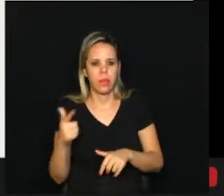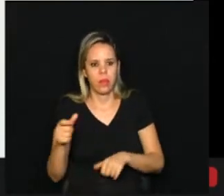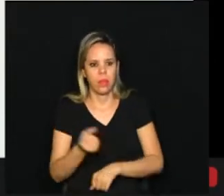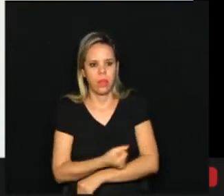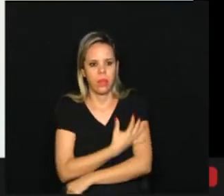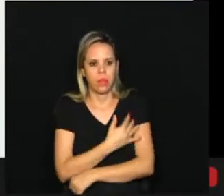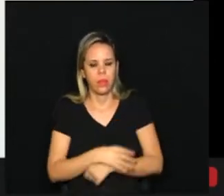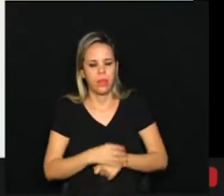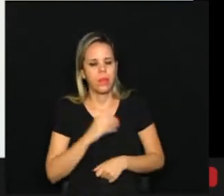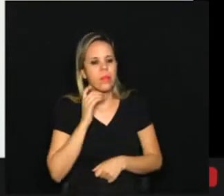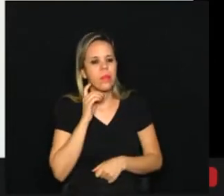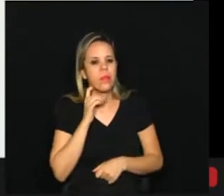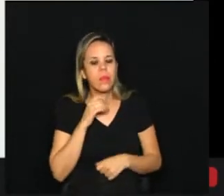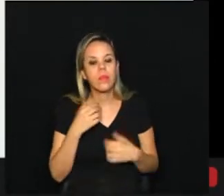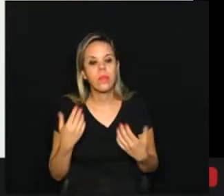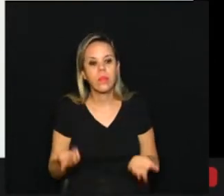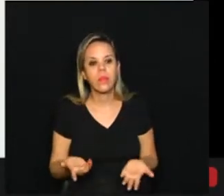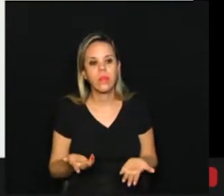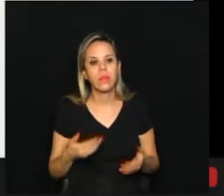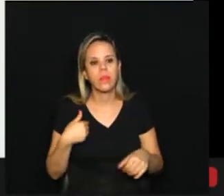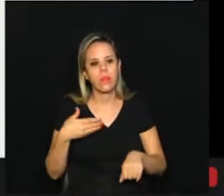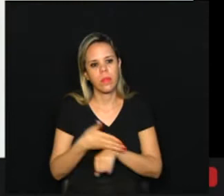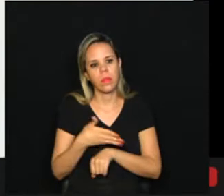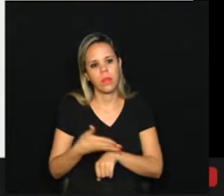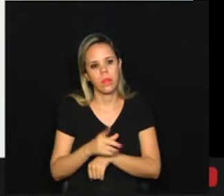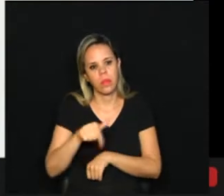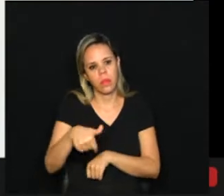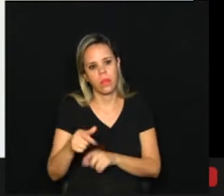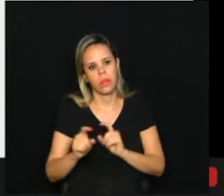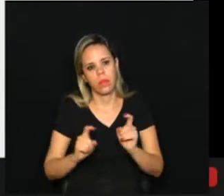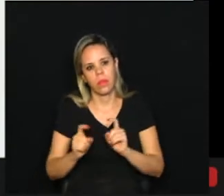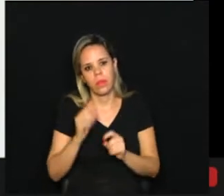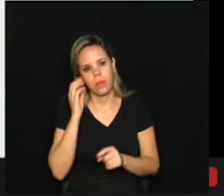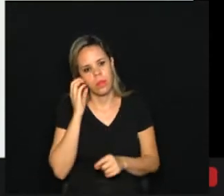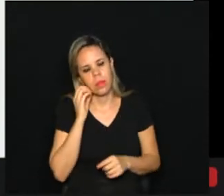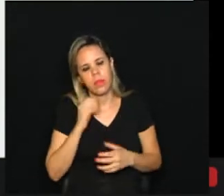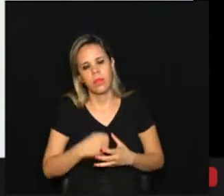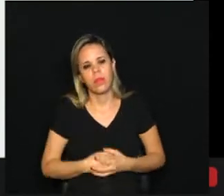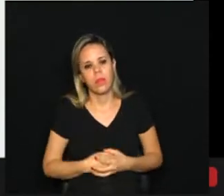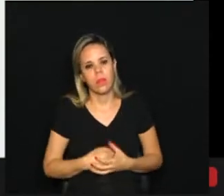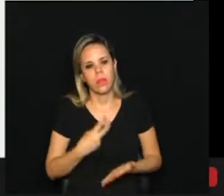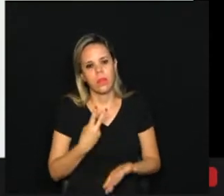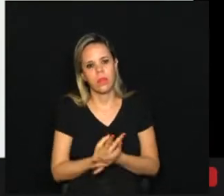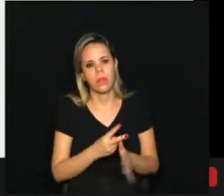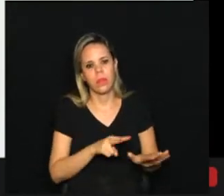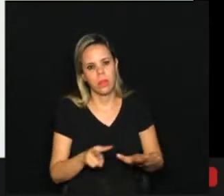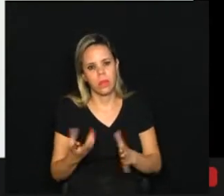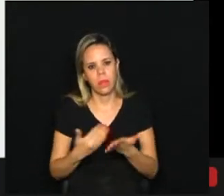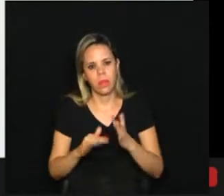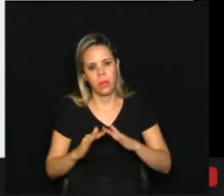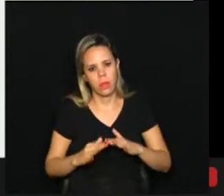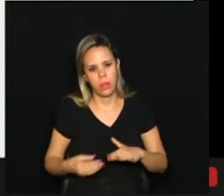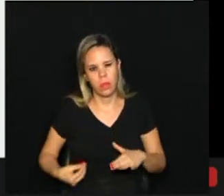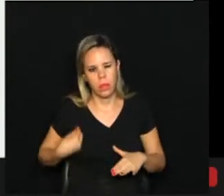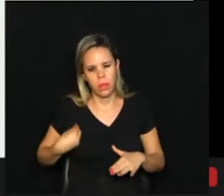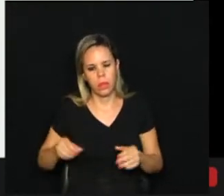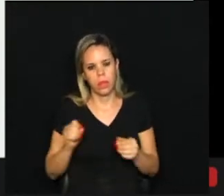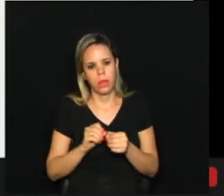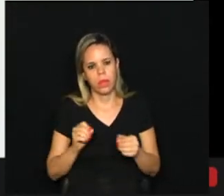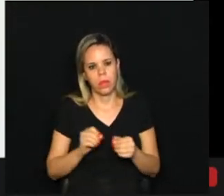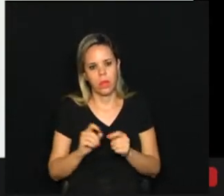séries. E eu participei depois de uma reunião que, nessa mesma semana, a escola estava fazendo